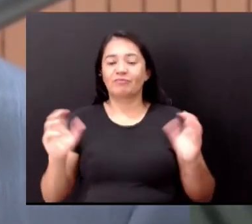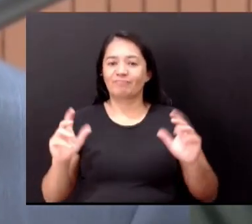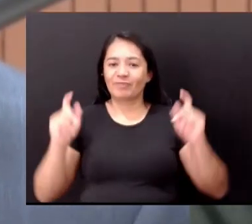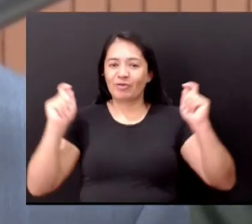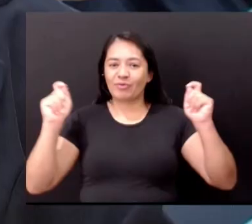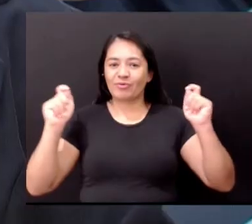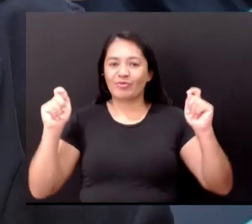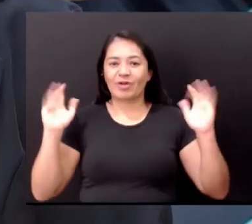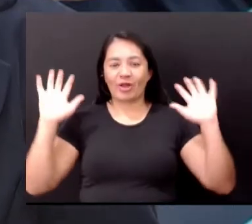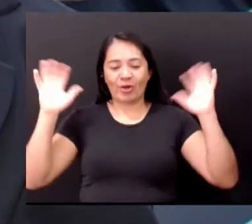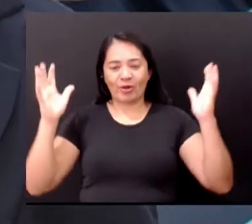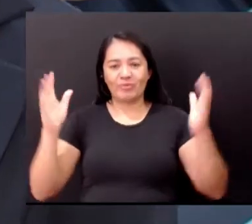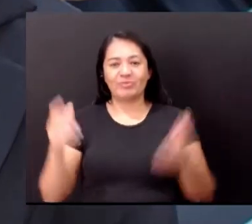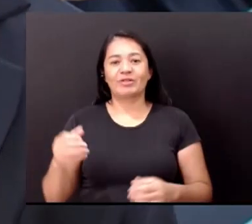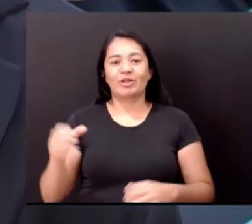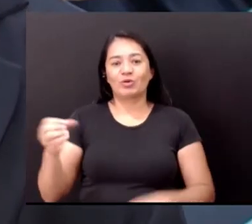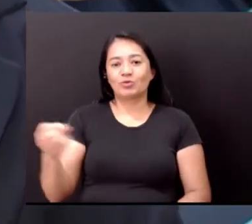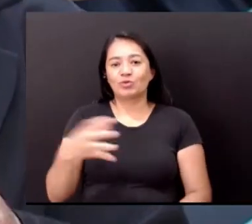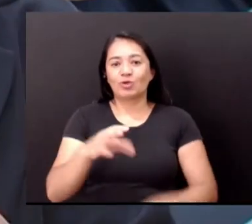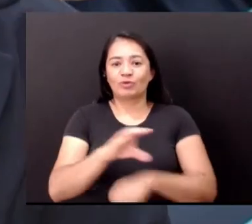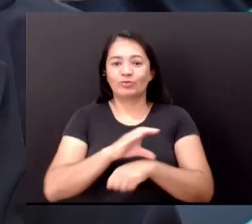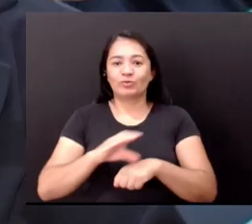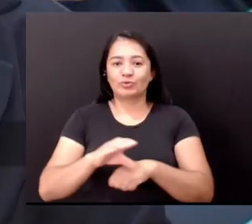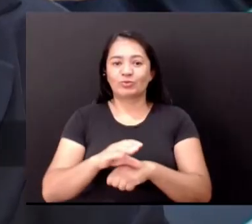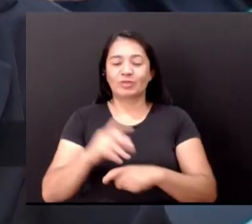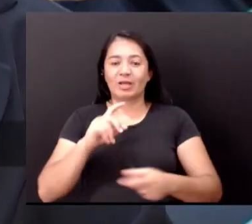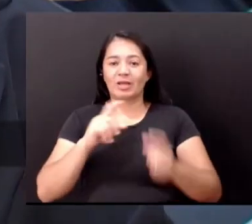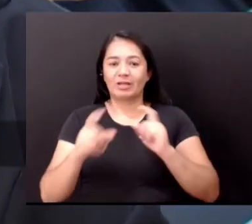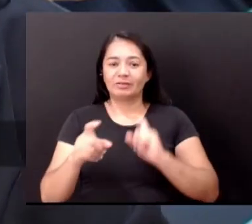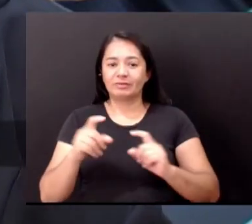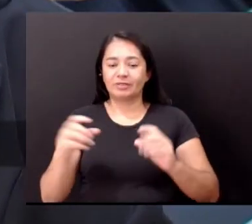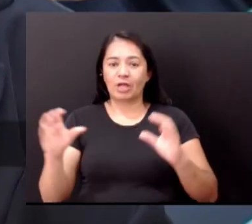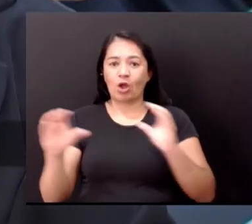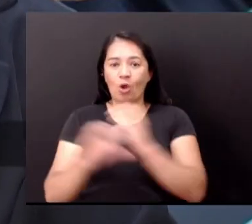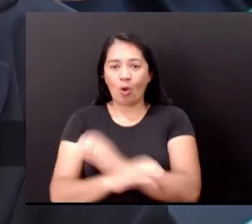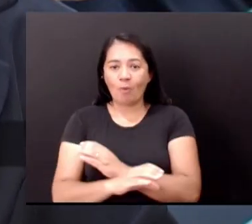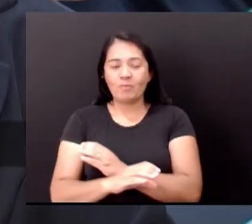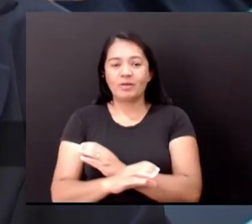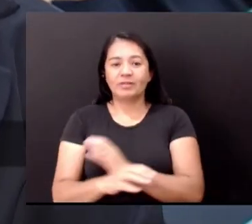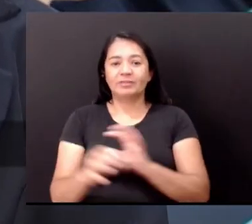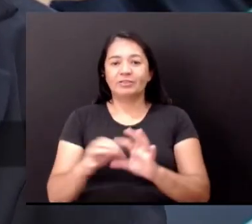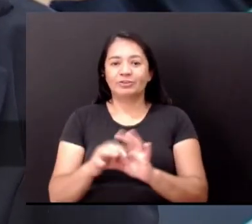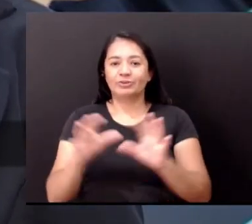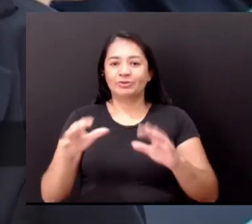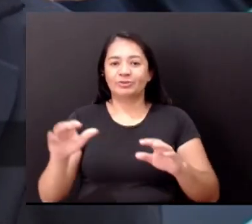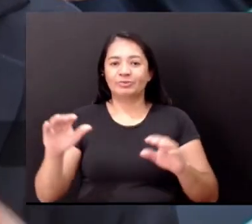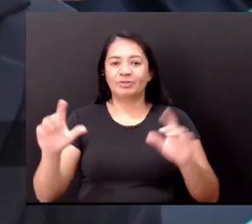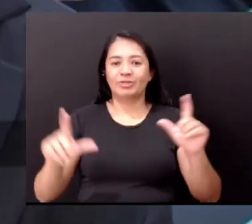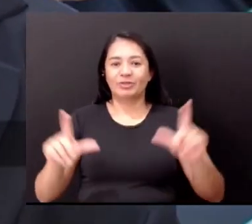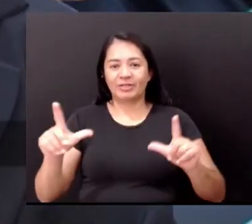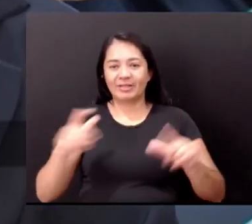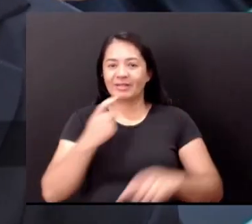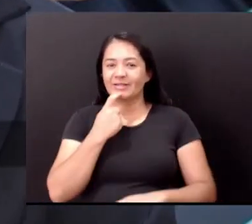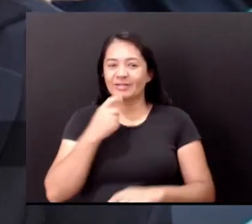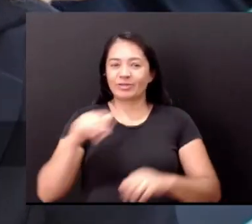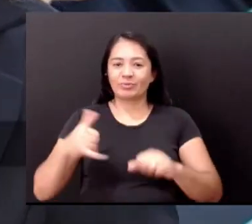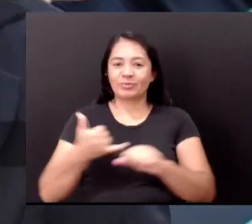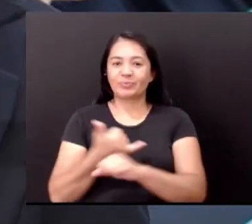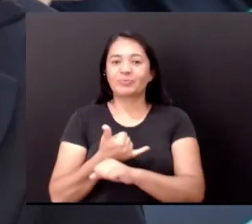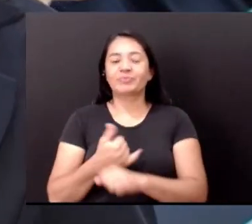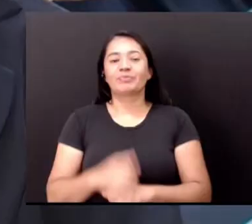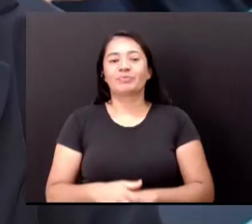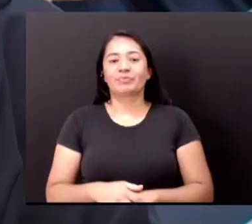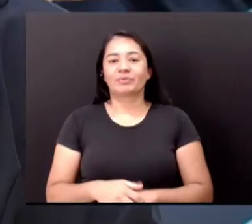desses novos cursos. A reunião completa está disponível no canal da TV Câmara Campinas no YouTube. E as informações